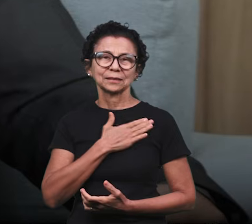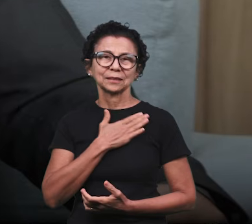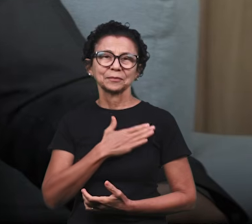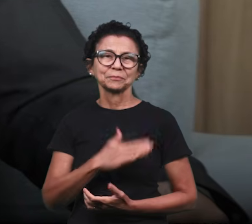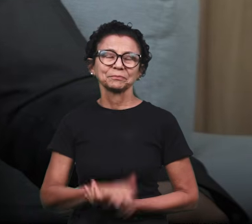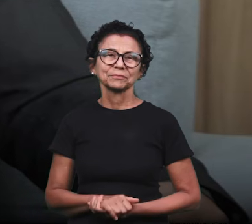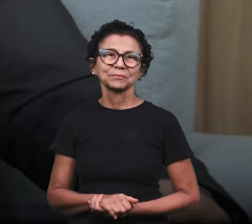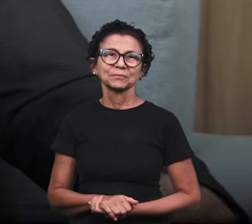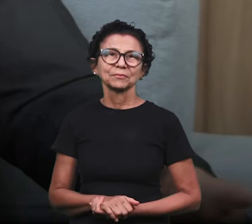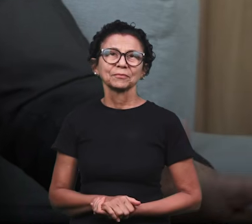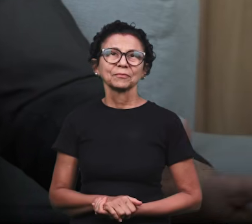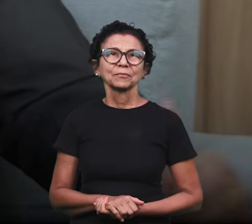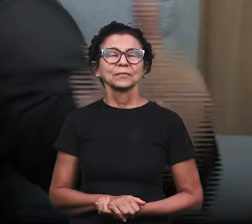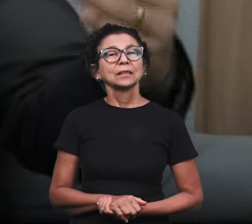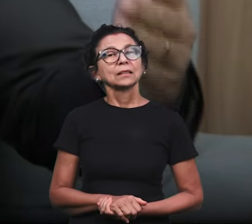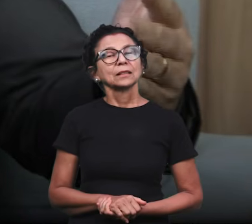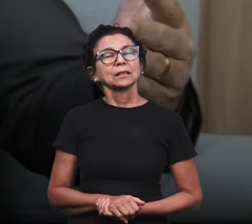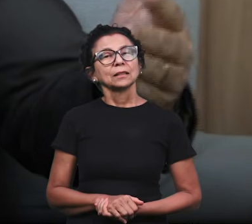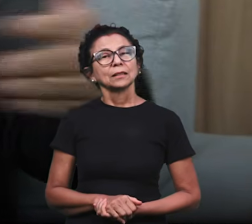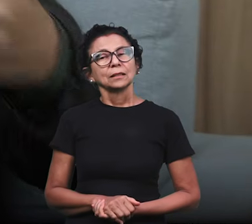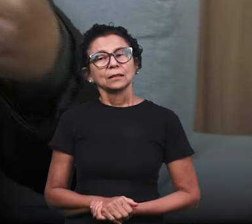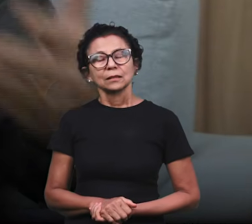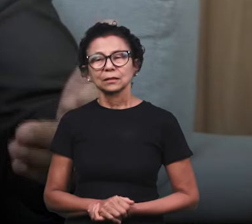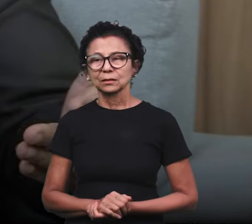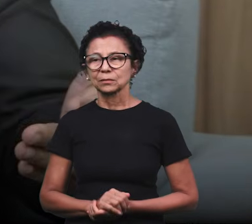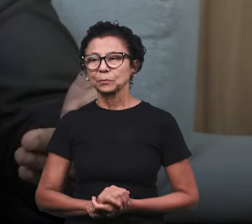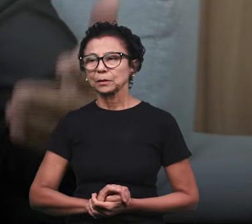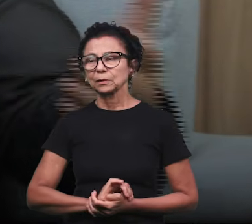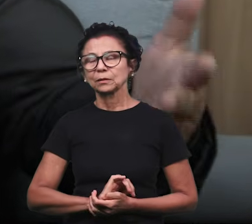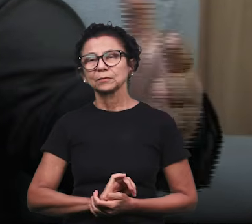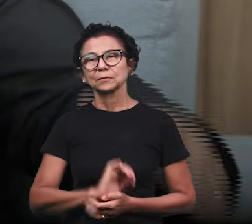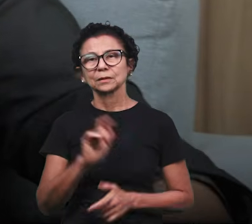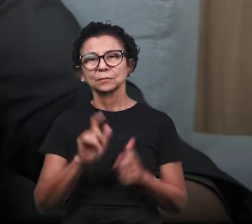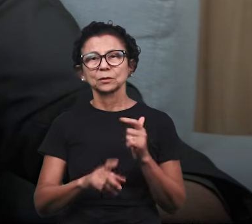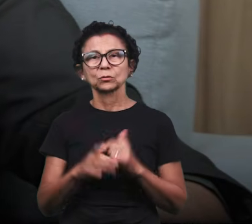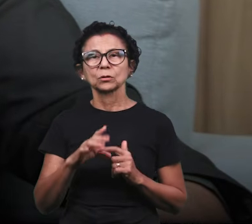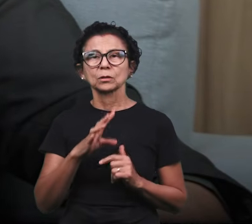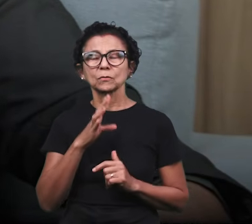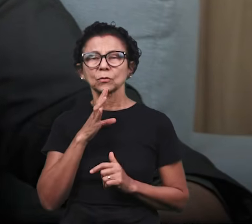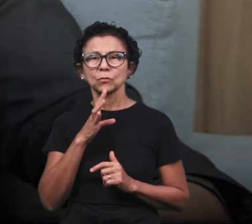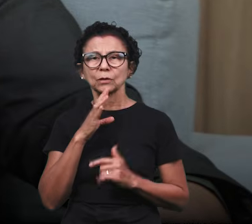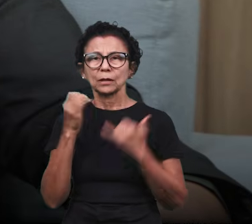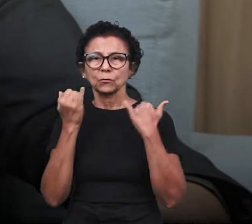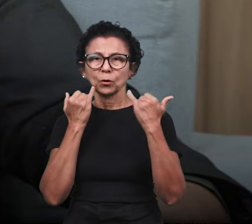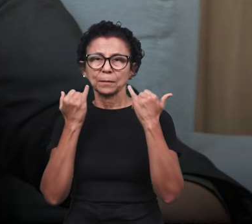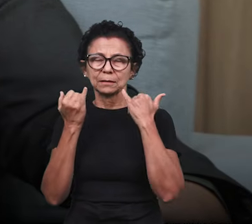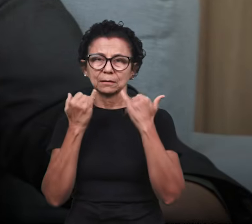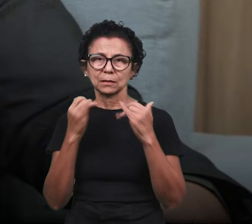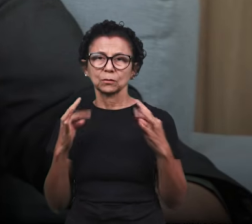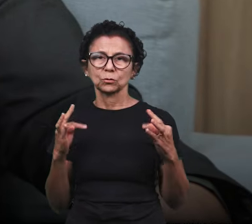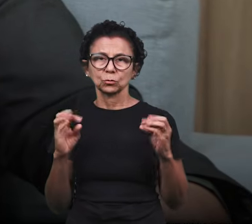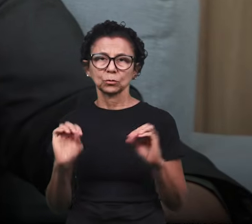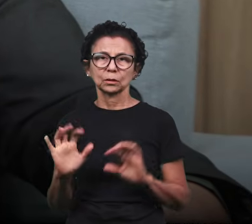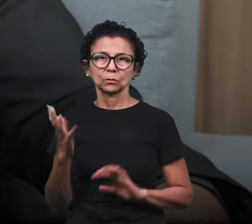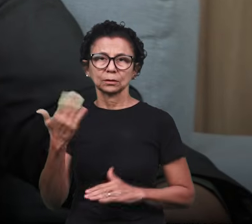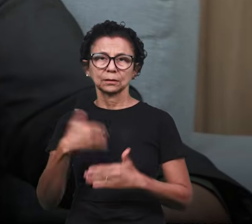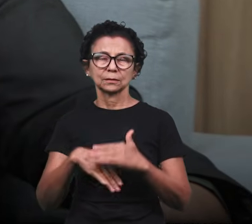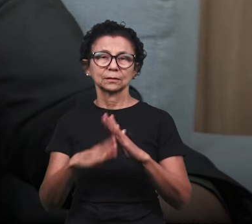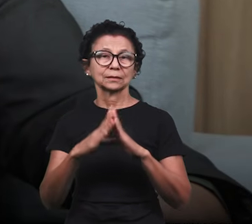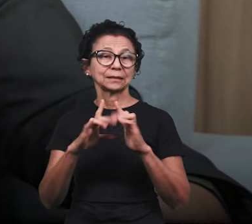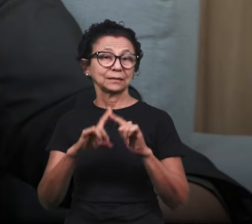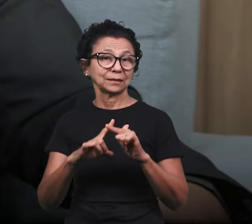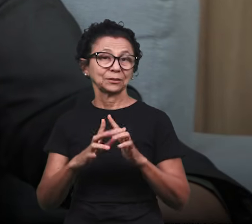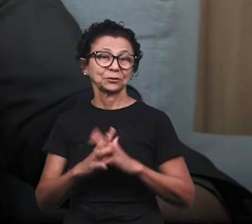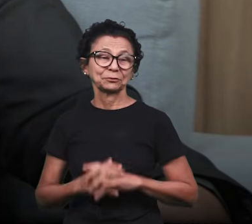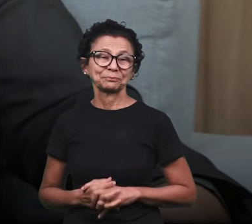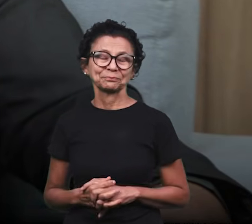comentário e poder também participar os irmãos que vão estar lendo ali tudo aquilo que está acontecendo aí nas igrejas. Nós encerramos aqui